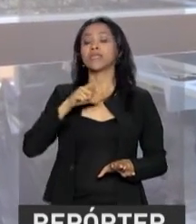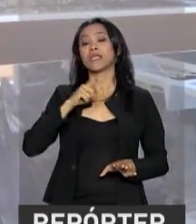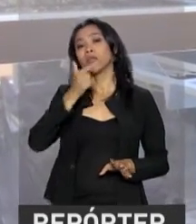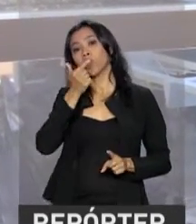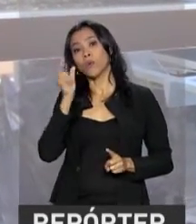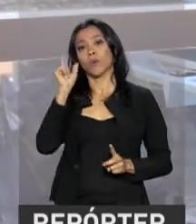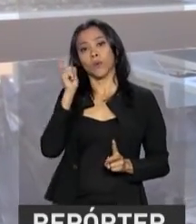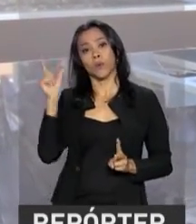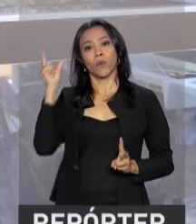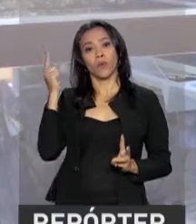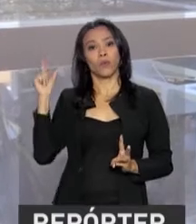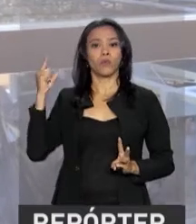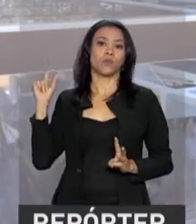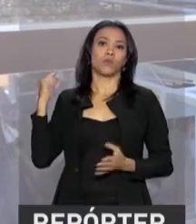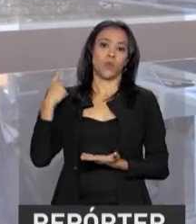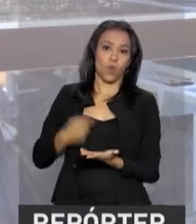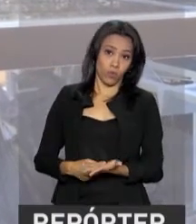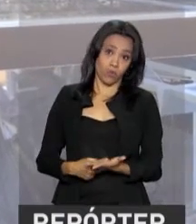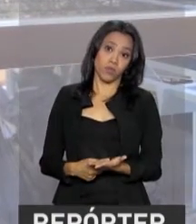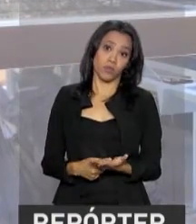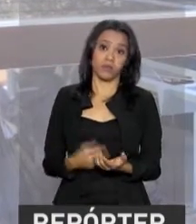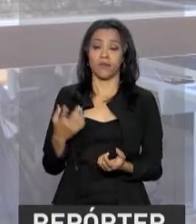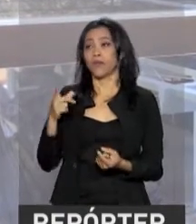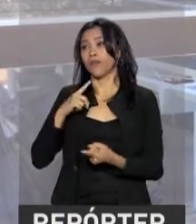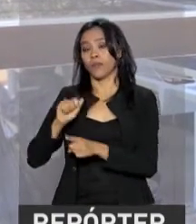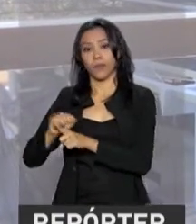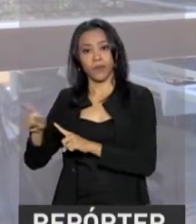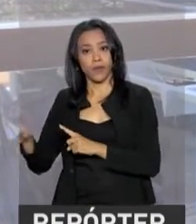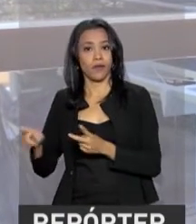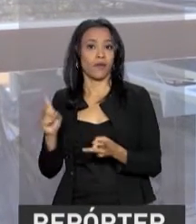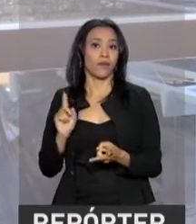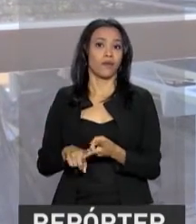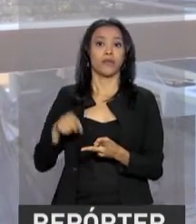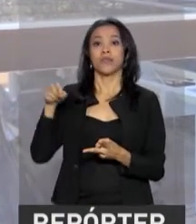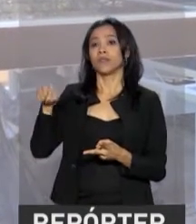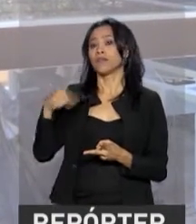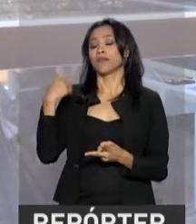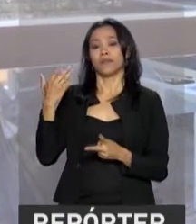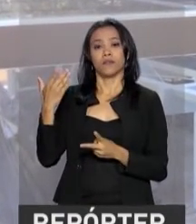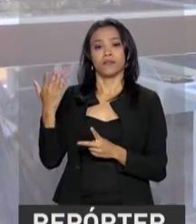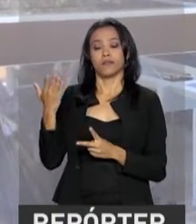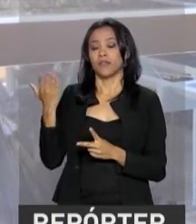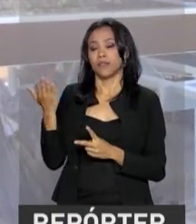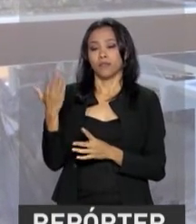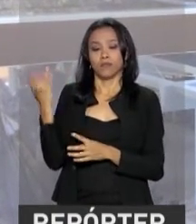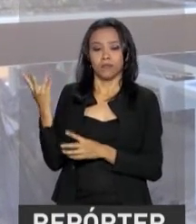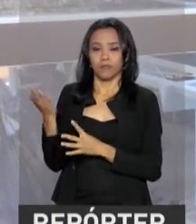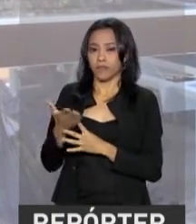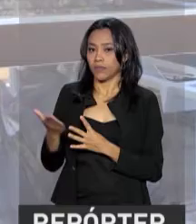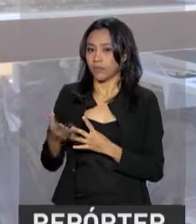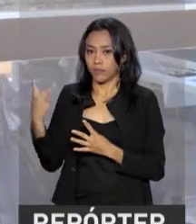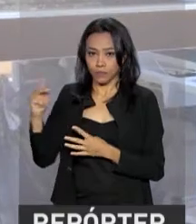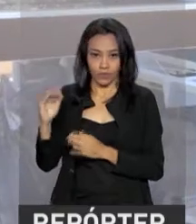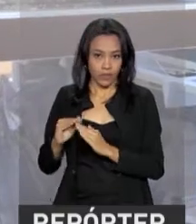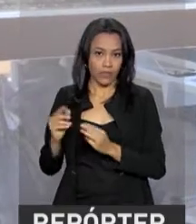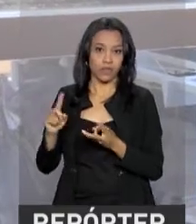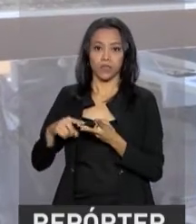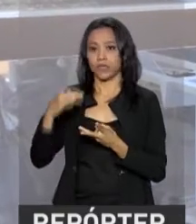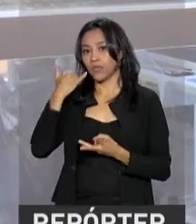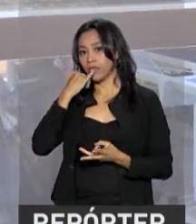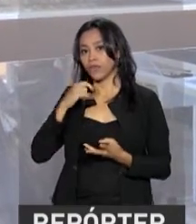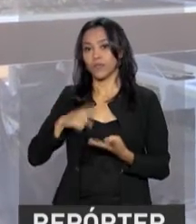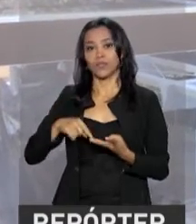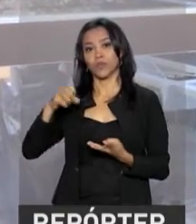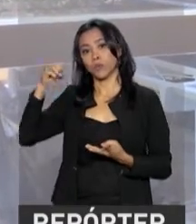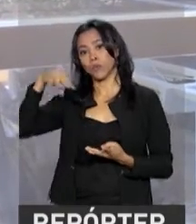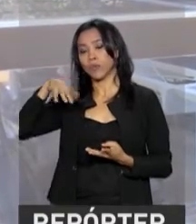outros compromissos que ele honra ele tem o aluguel ele tem o financiamento da casa ele tem o telefone tem luz água